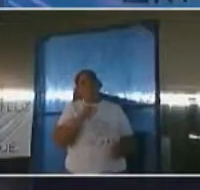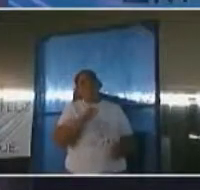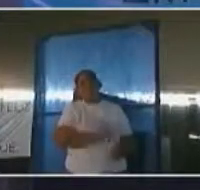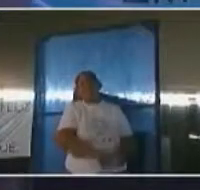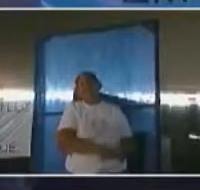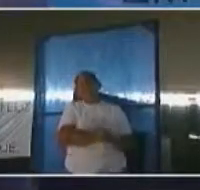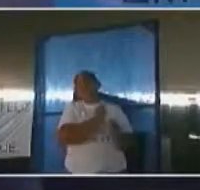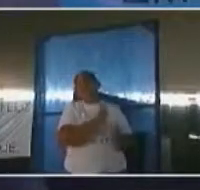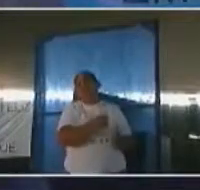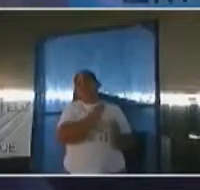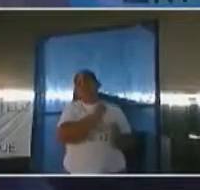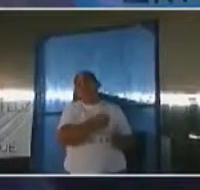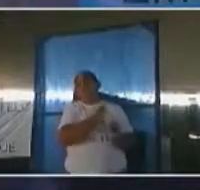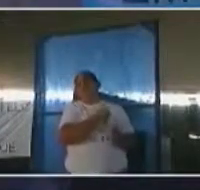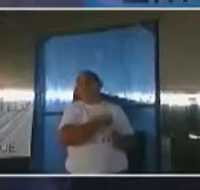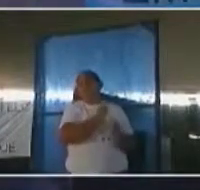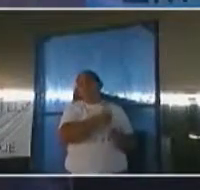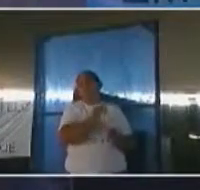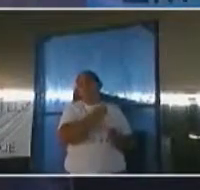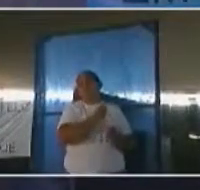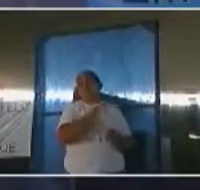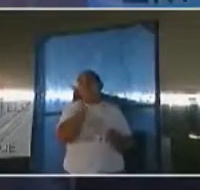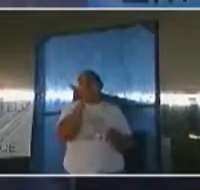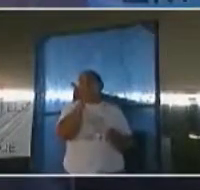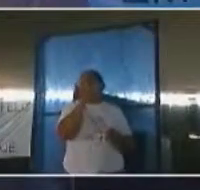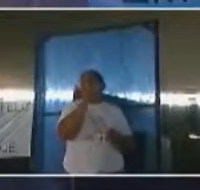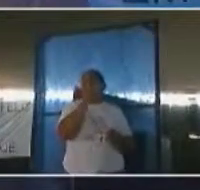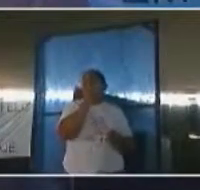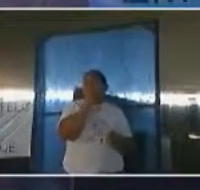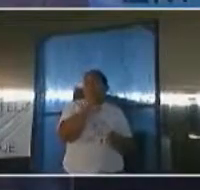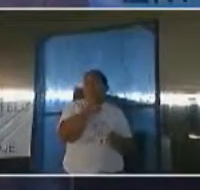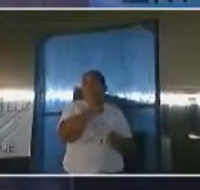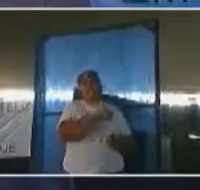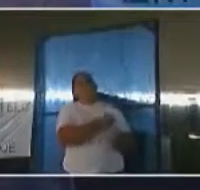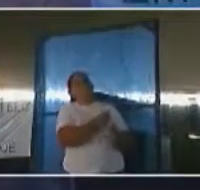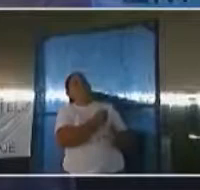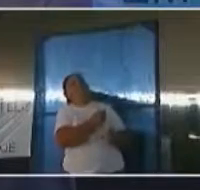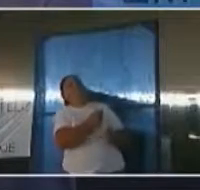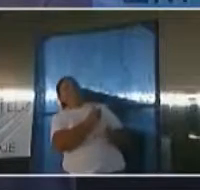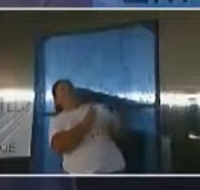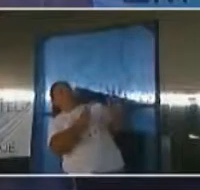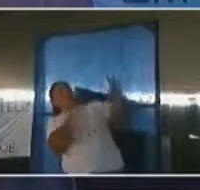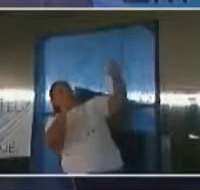do vento, tentando desbravar o mistério das alturas.